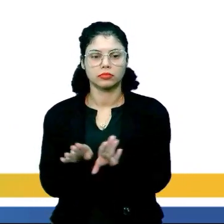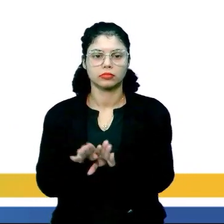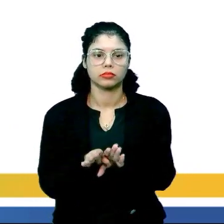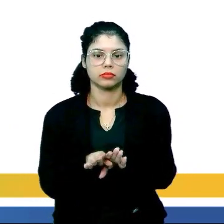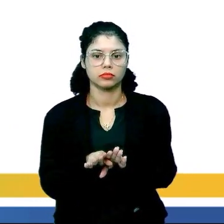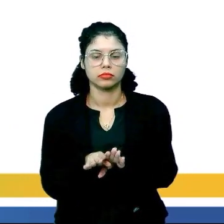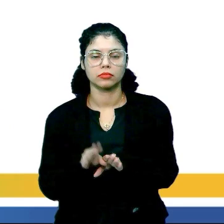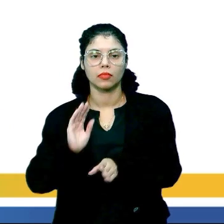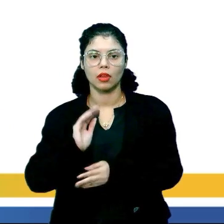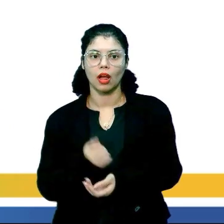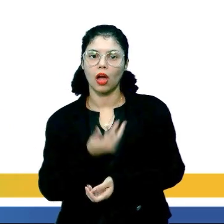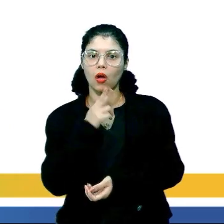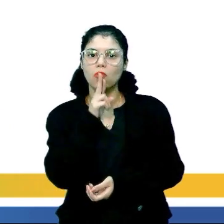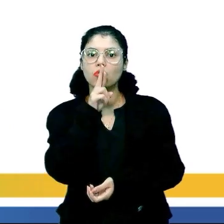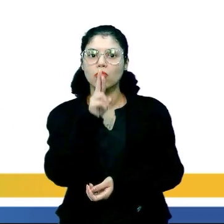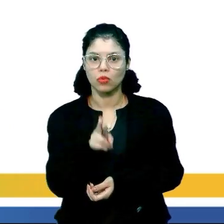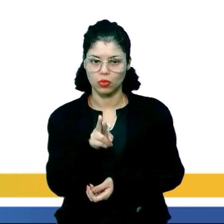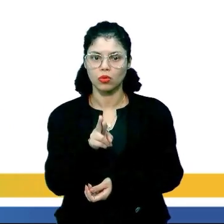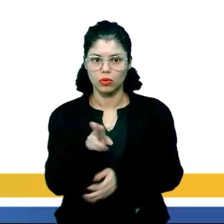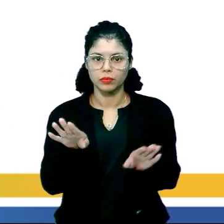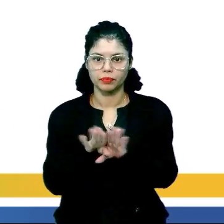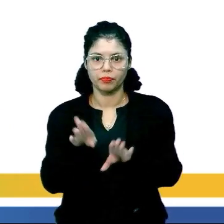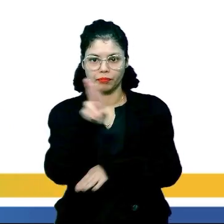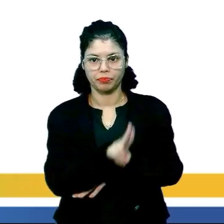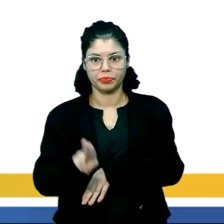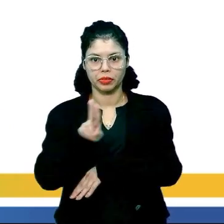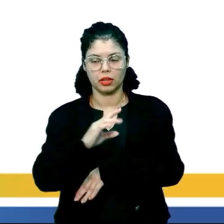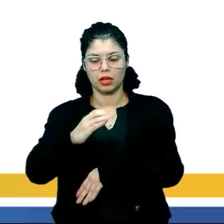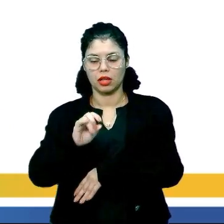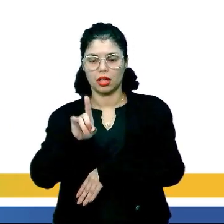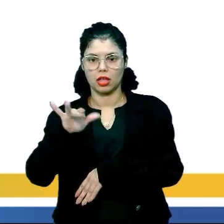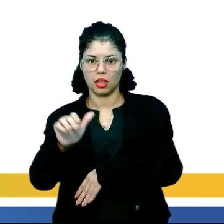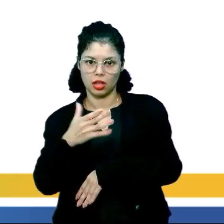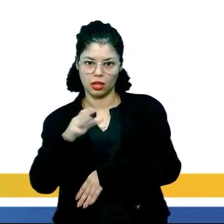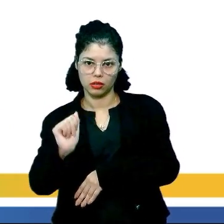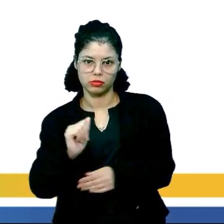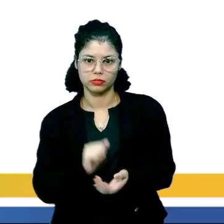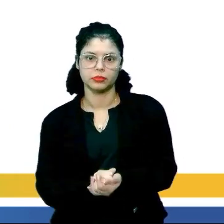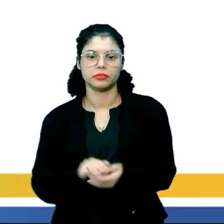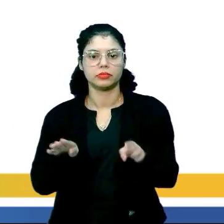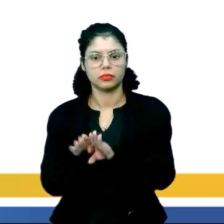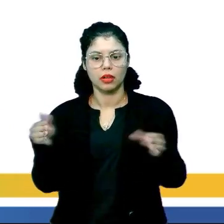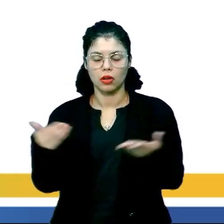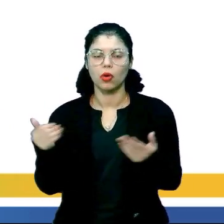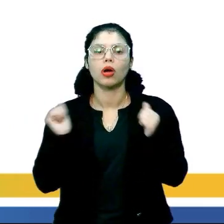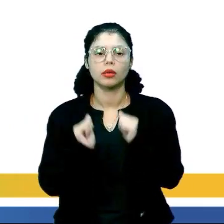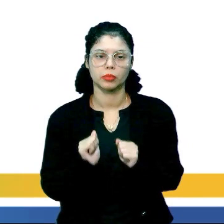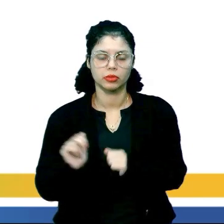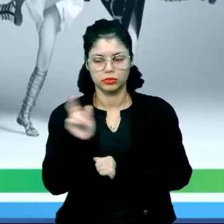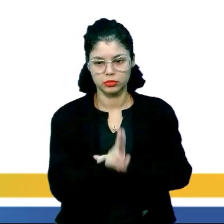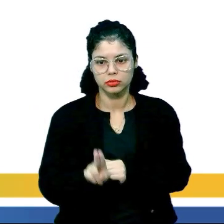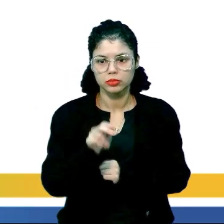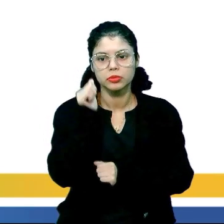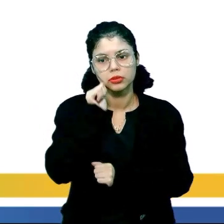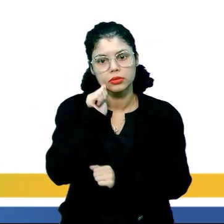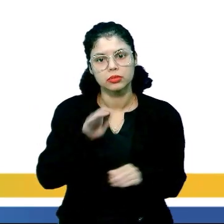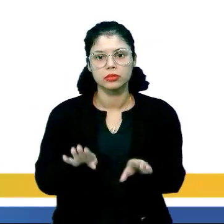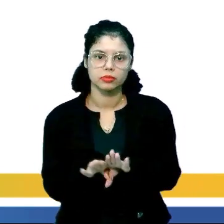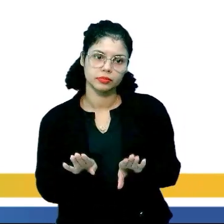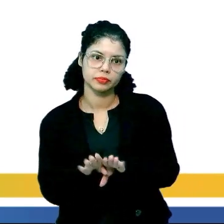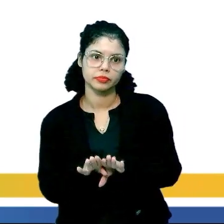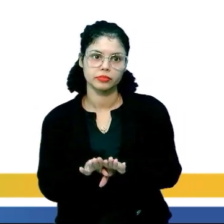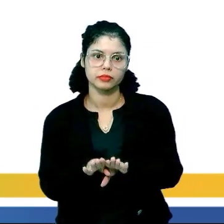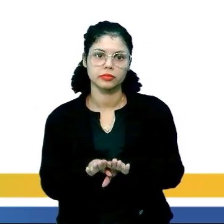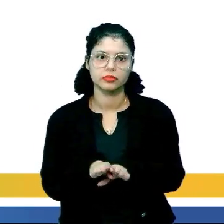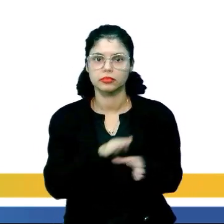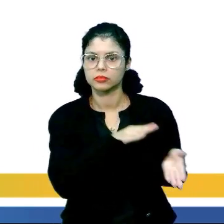calça comprida, que era antes usada apenas pelos homens, elas passaram a ser usadas também pelas mulheres. As calças